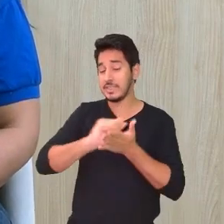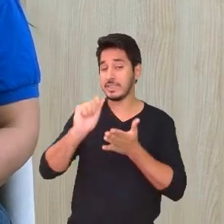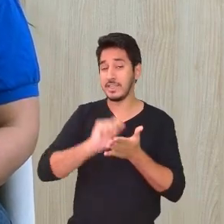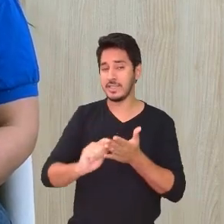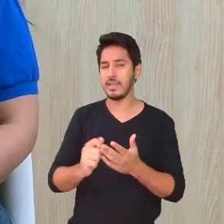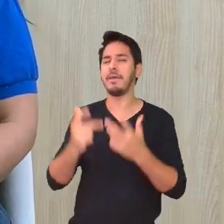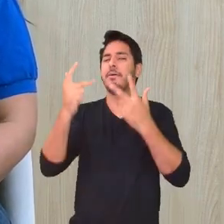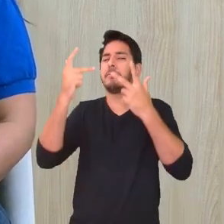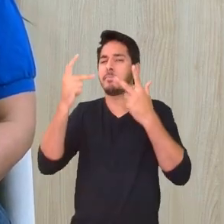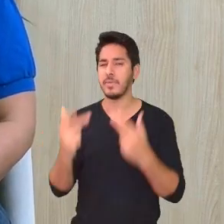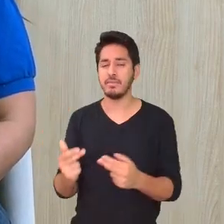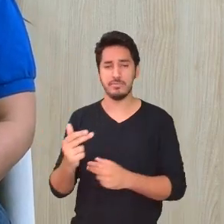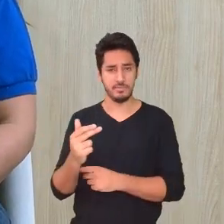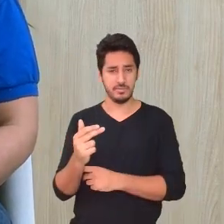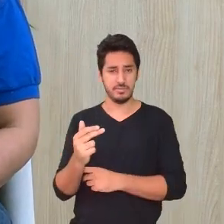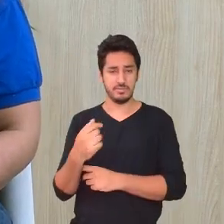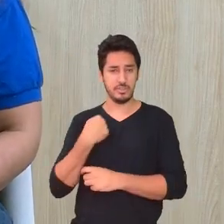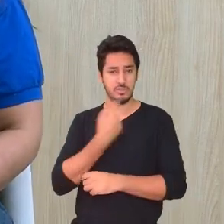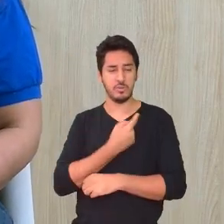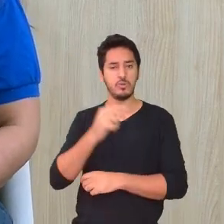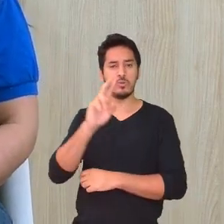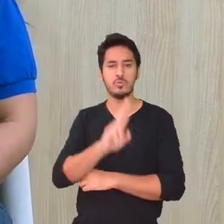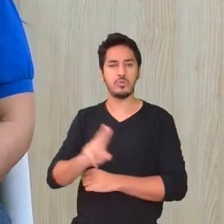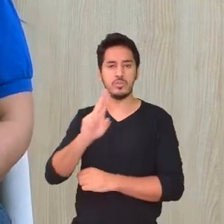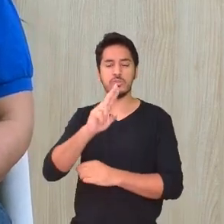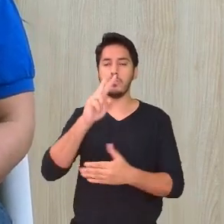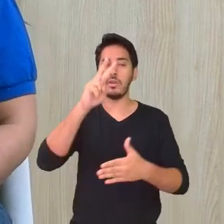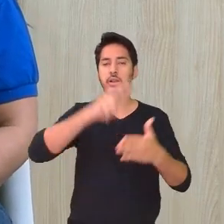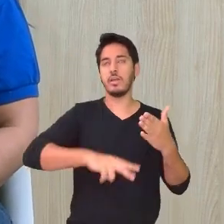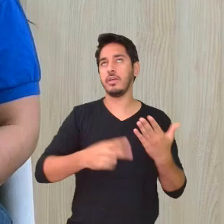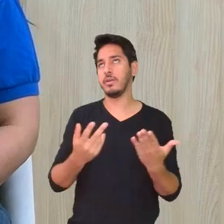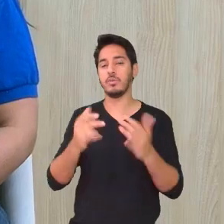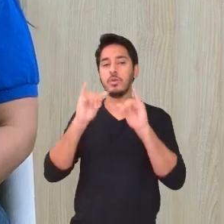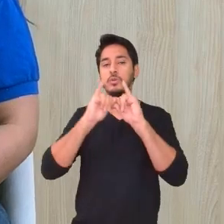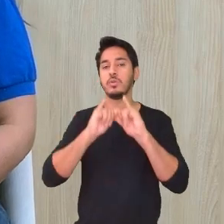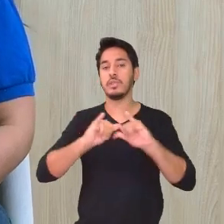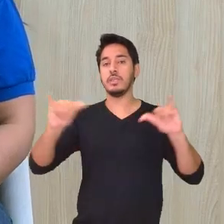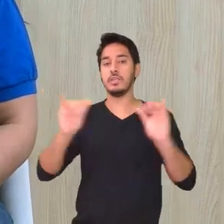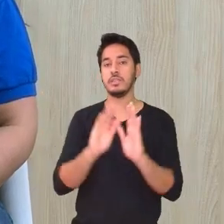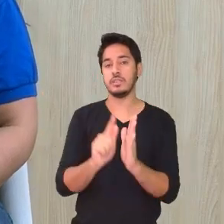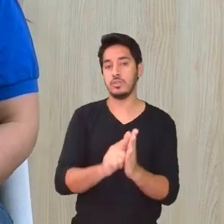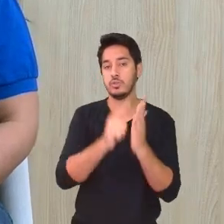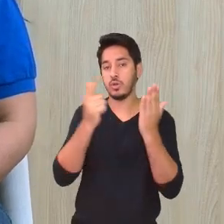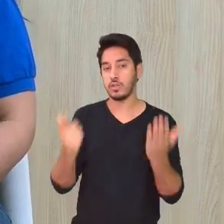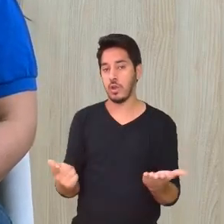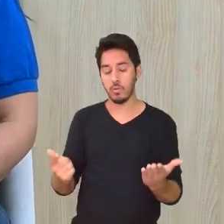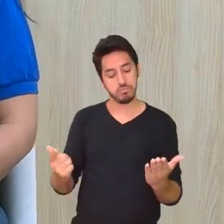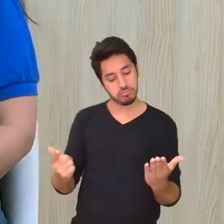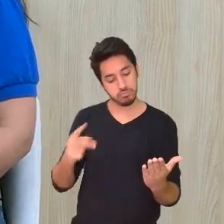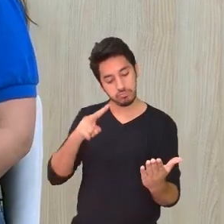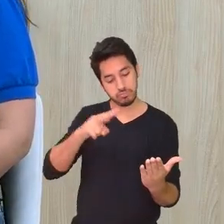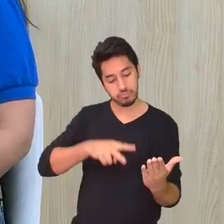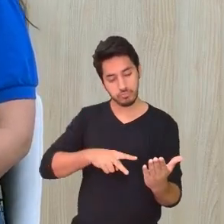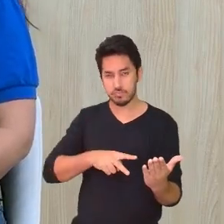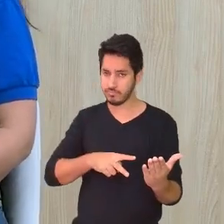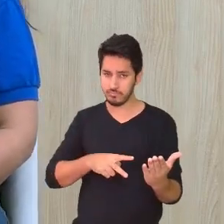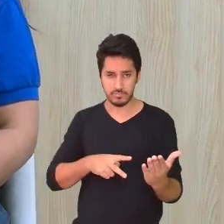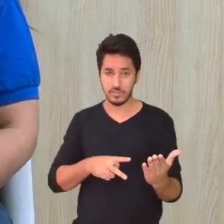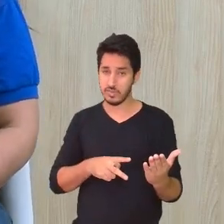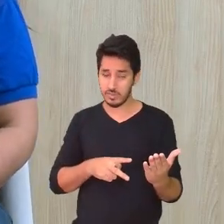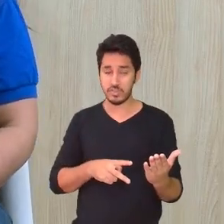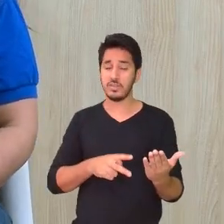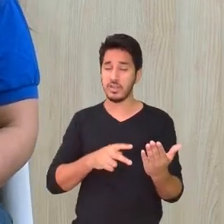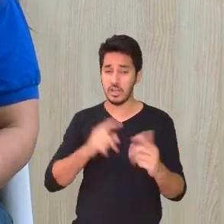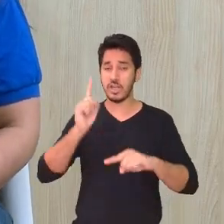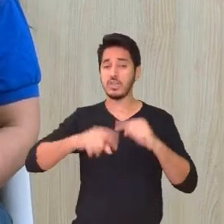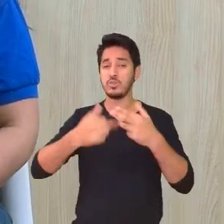mesma leitura e escrita que a gente utiliza para ler uma notícia de jornal impresso, por exemplo? Então não, as coisas mudaram, a gente viu em